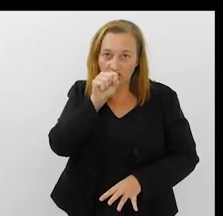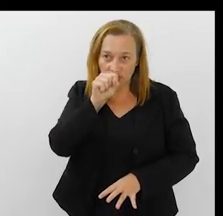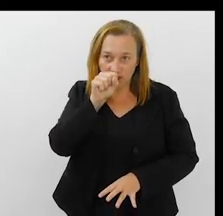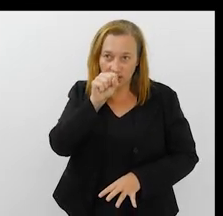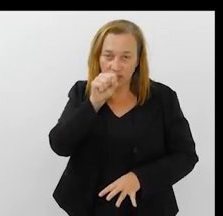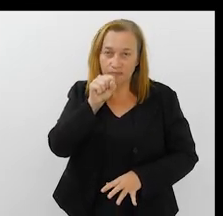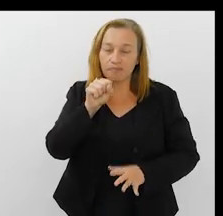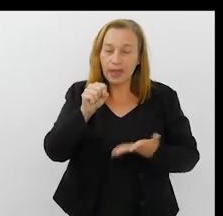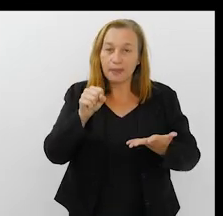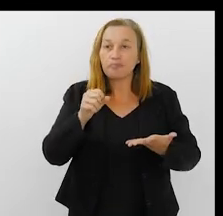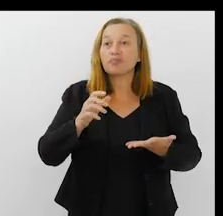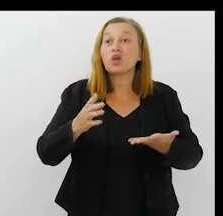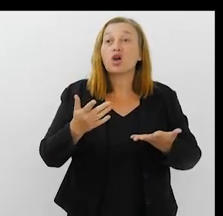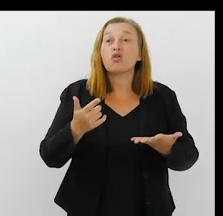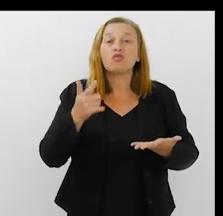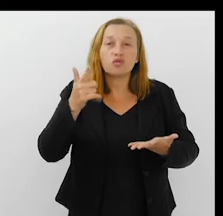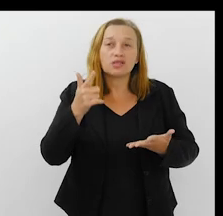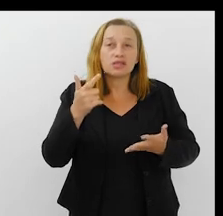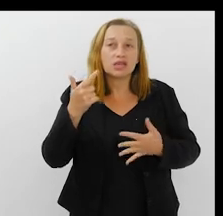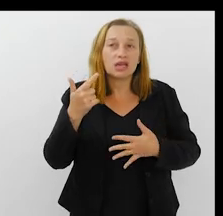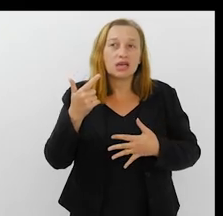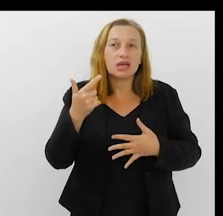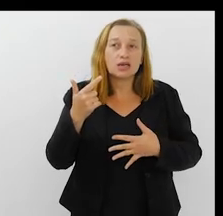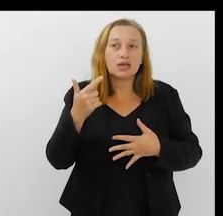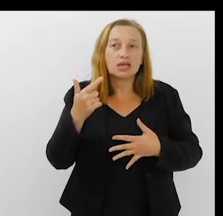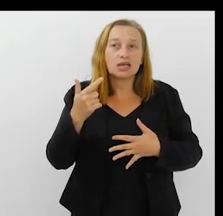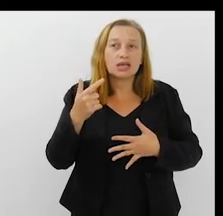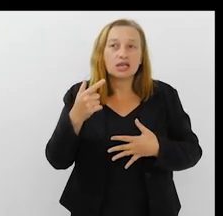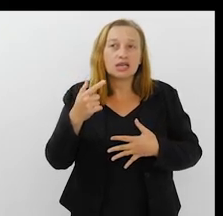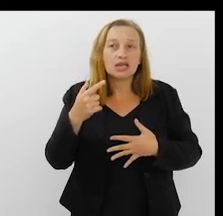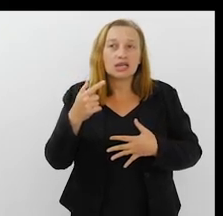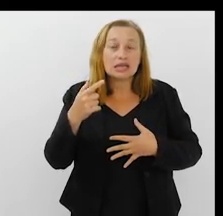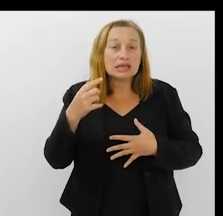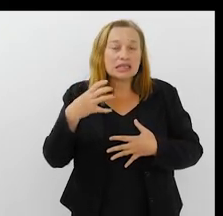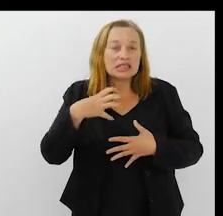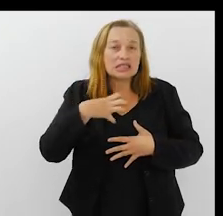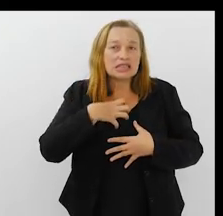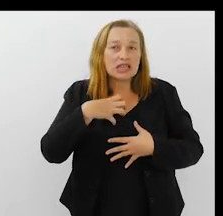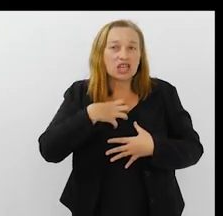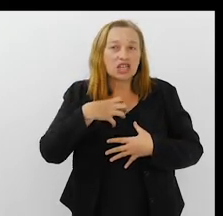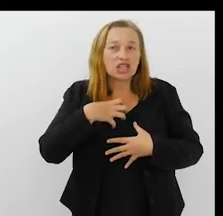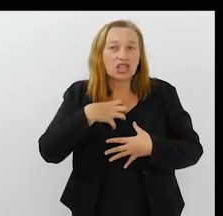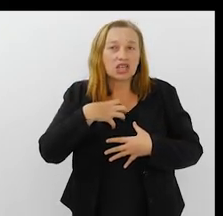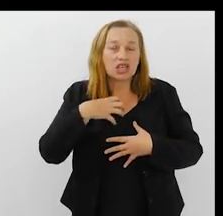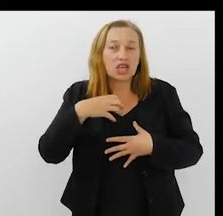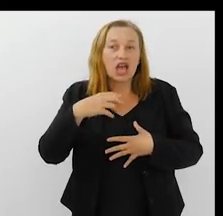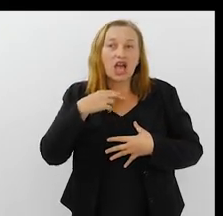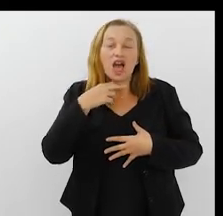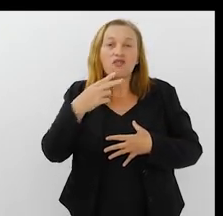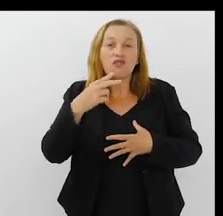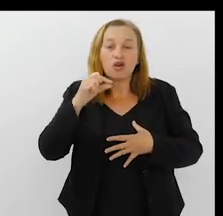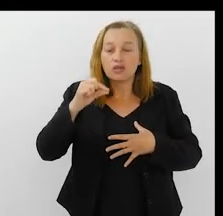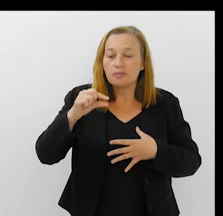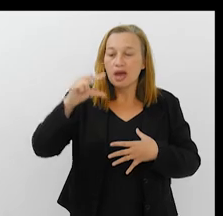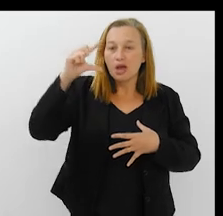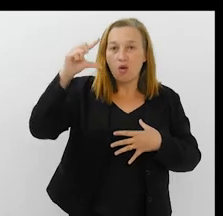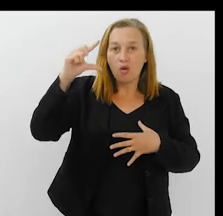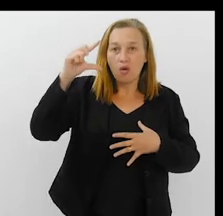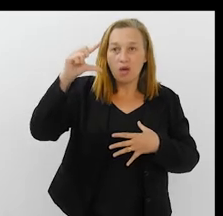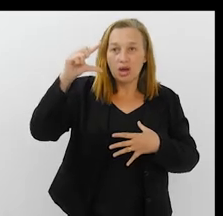joguinho da velha, você aumenta os tons, né? Menor é o